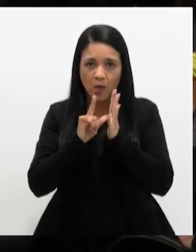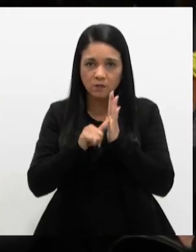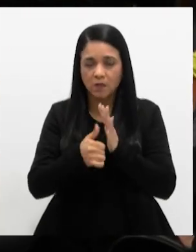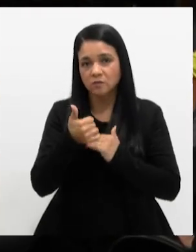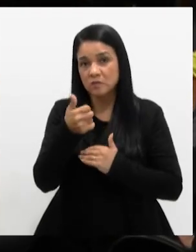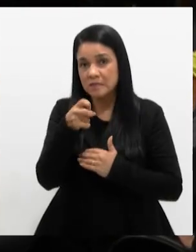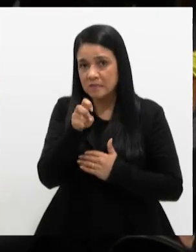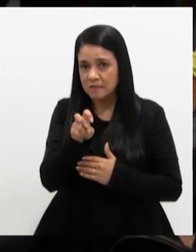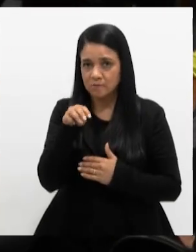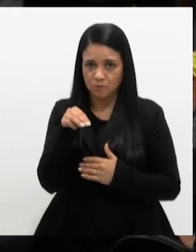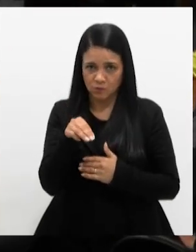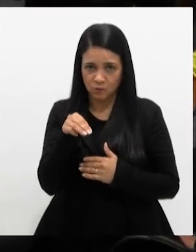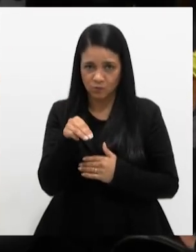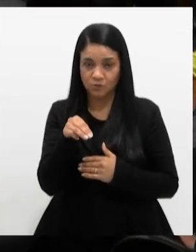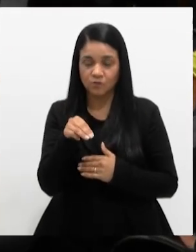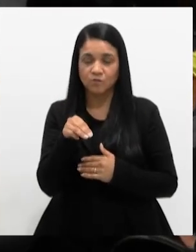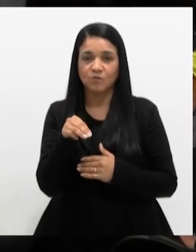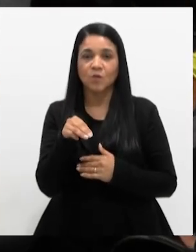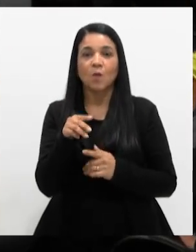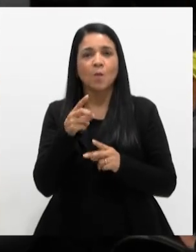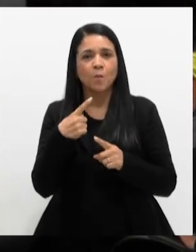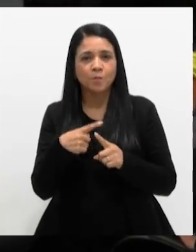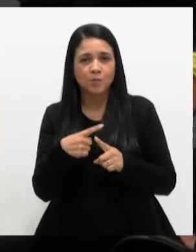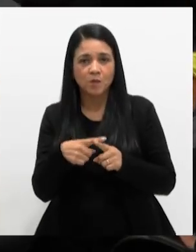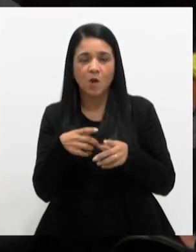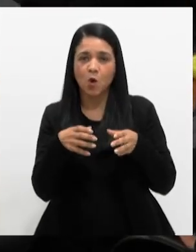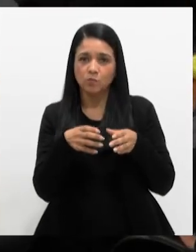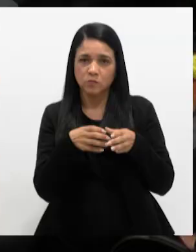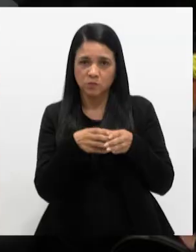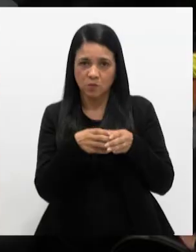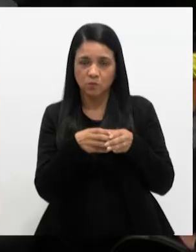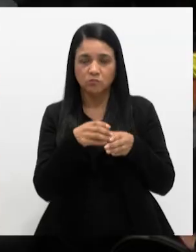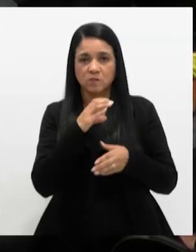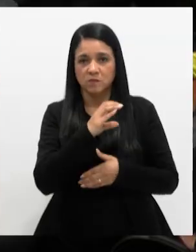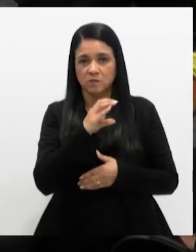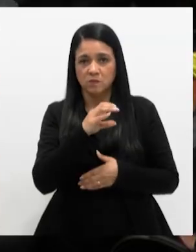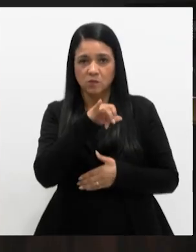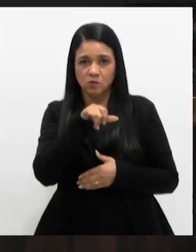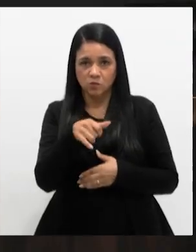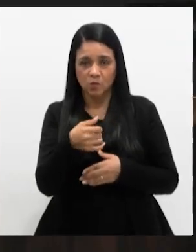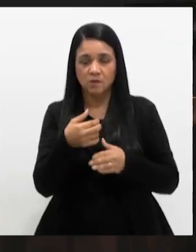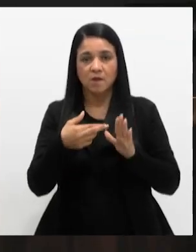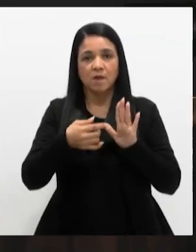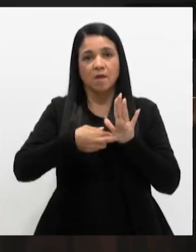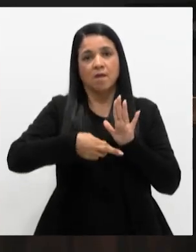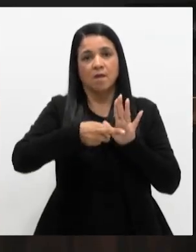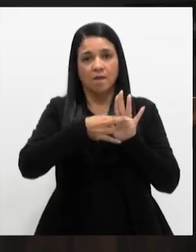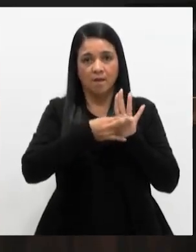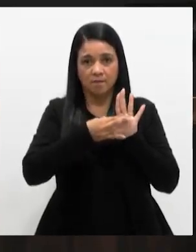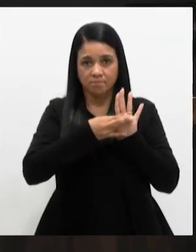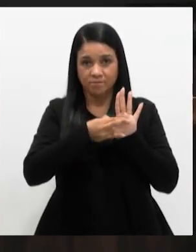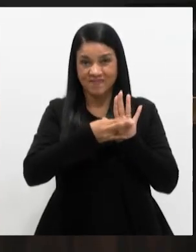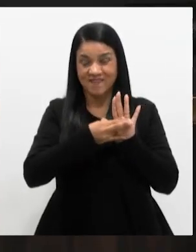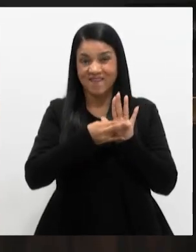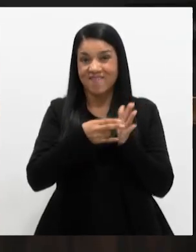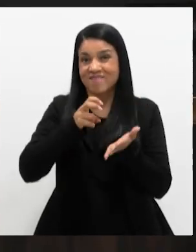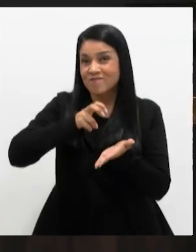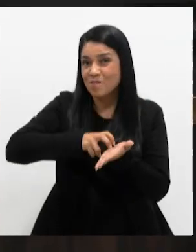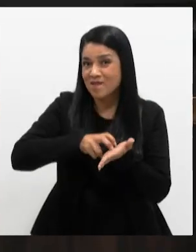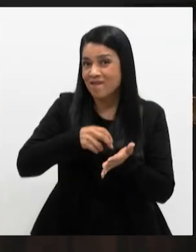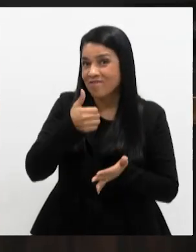15 minutos, uma vez que a Comissão de Constituição e Justiça e Normas Internas, desde as 10 horas da